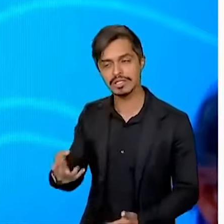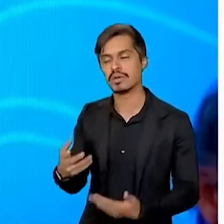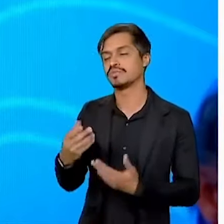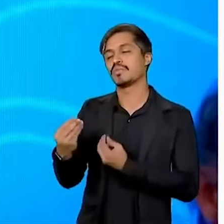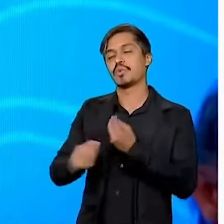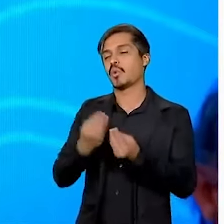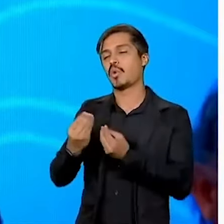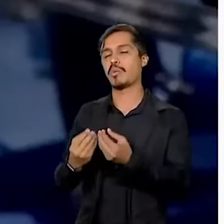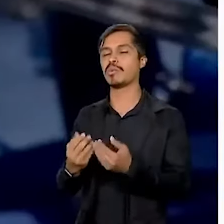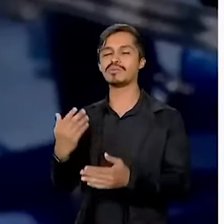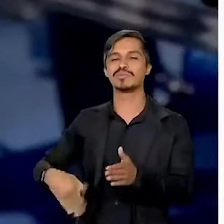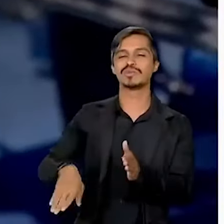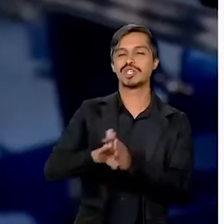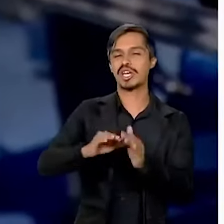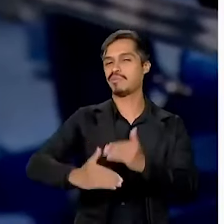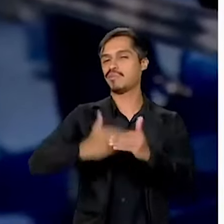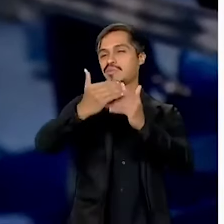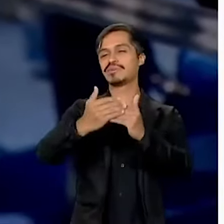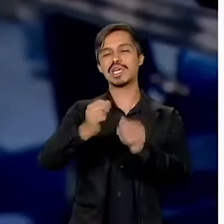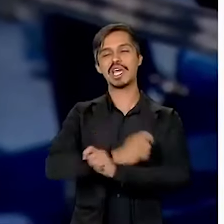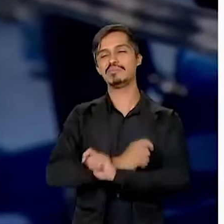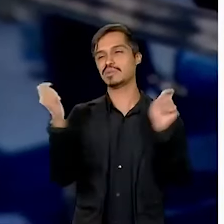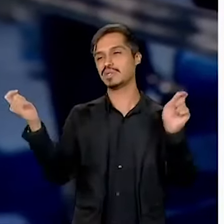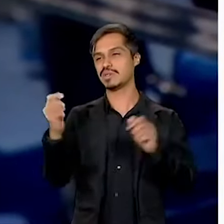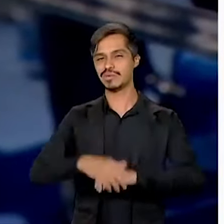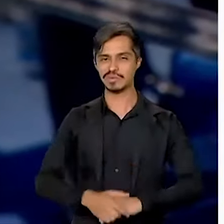chegou. E possivelmente